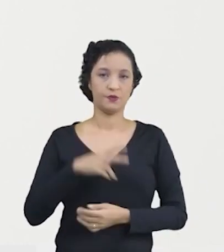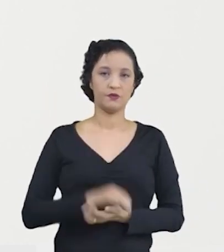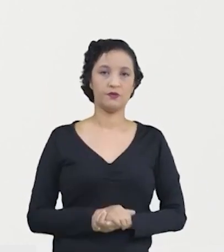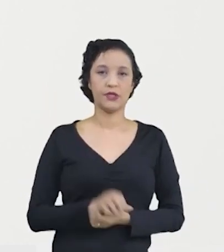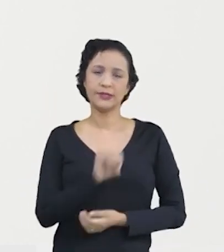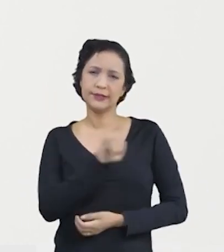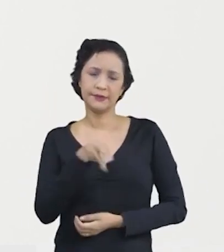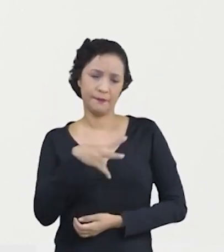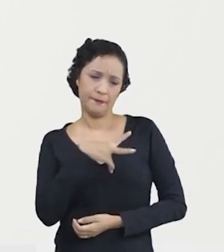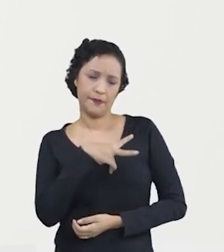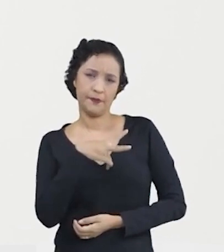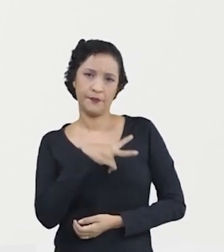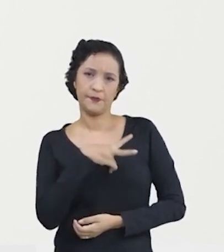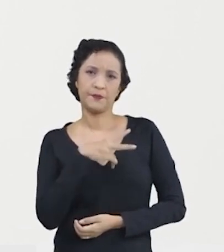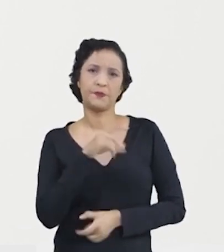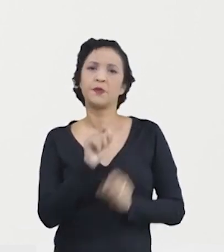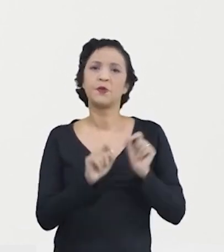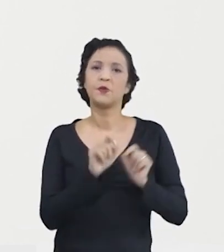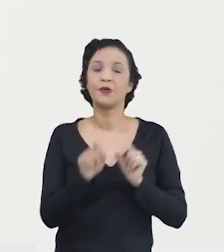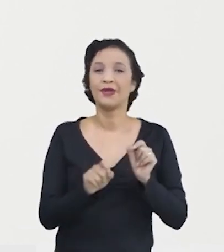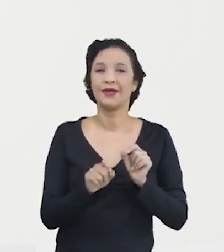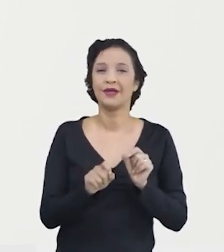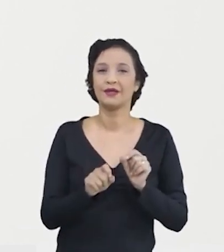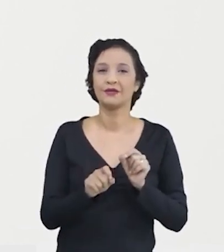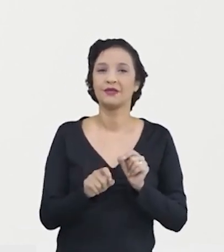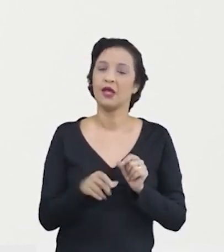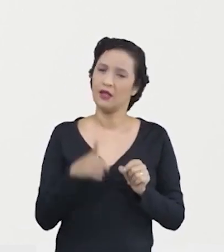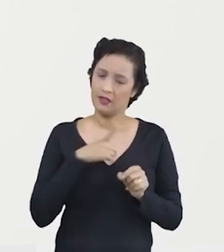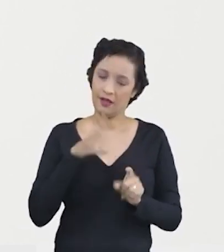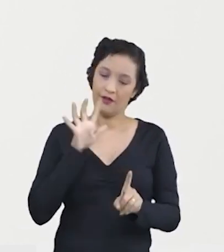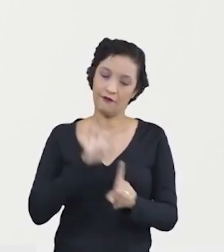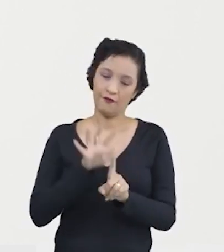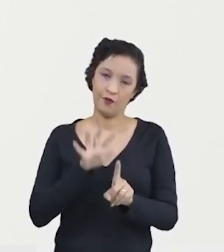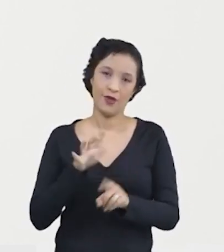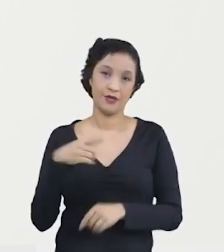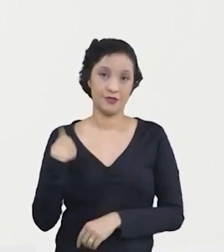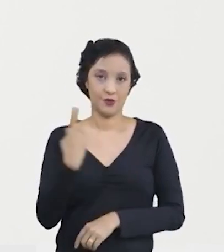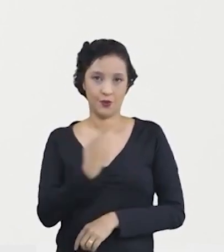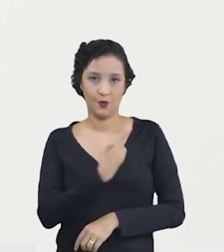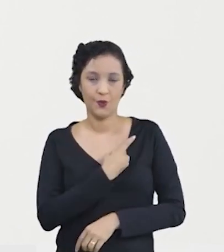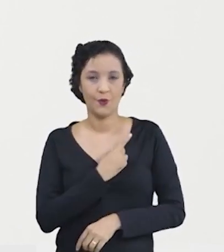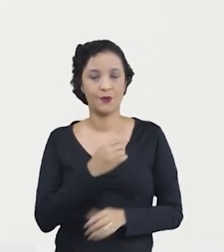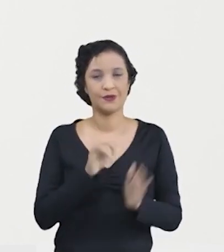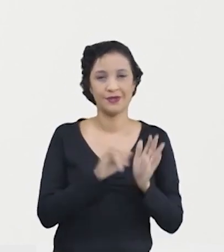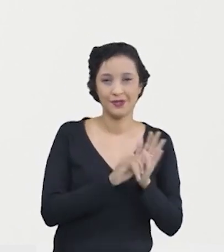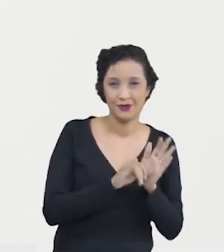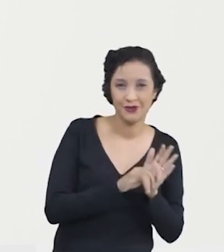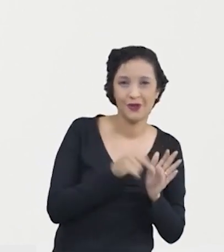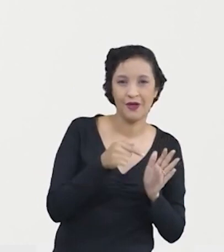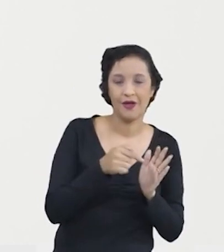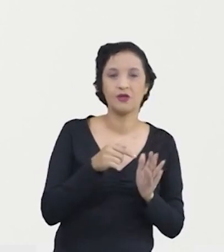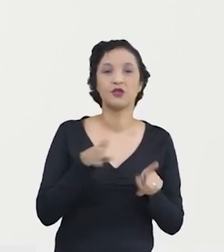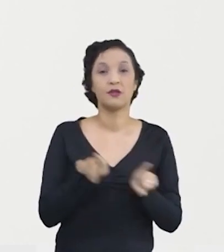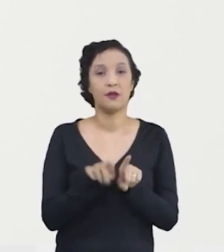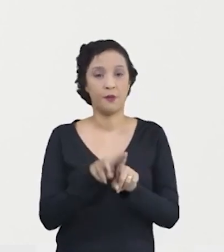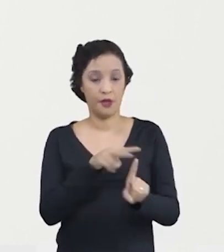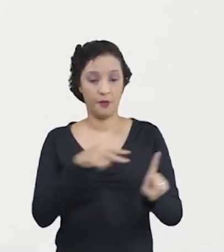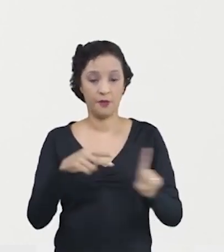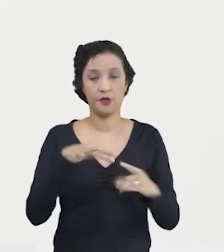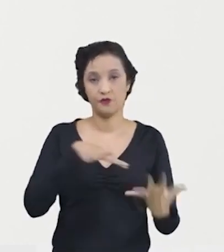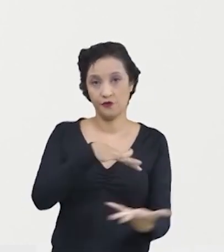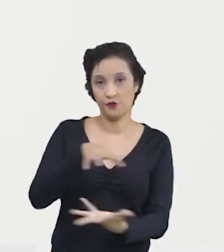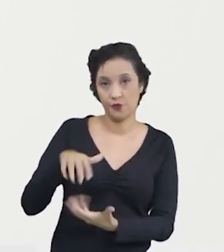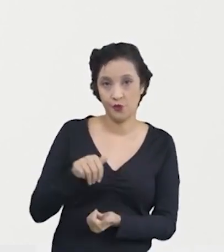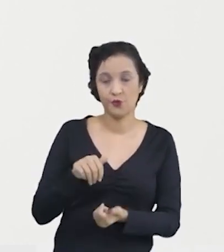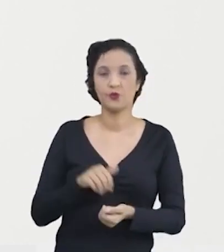fala particulares, a gente tem um pouco da gente, da nossa identidade e da nossa leitura de mundo dentro desse processo, porque ele